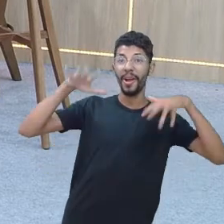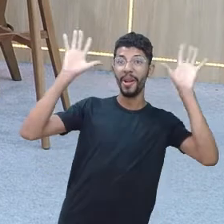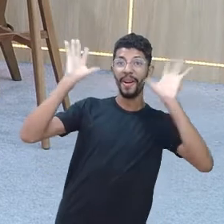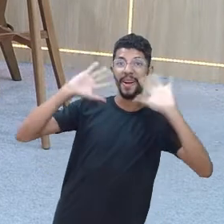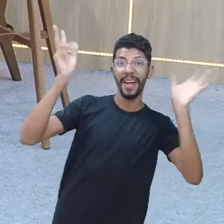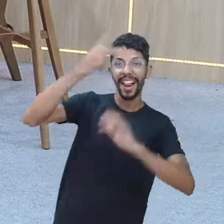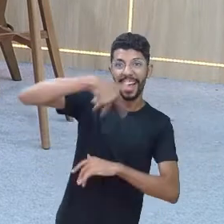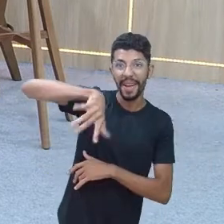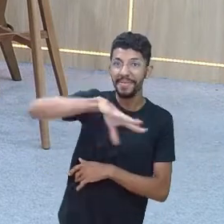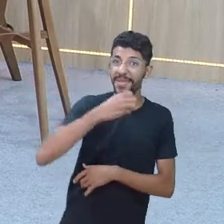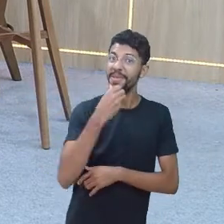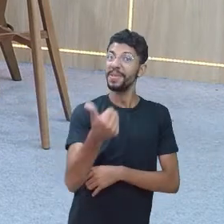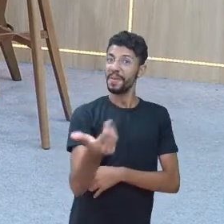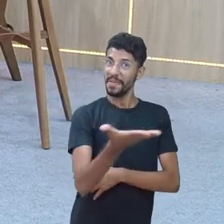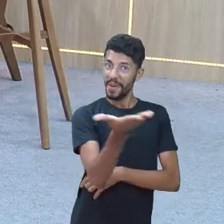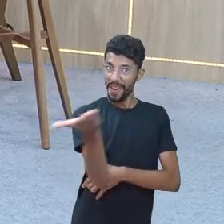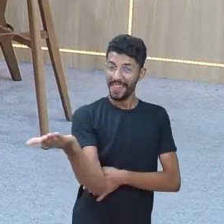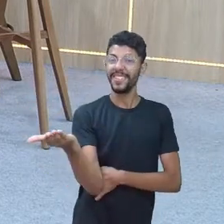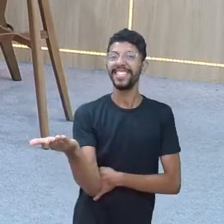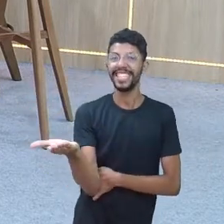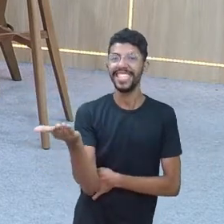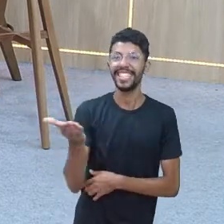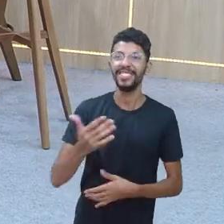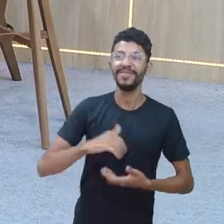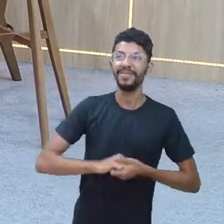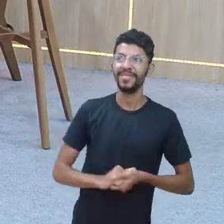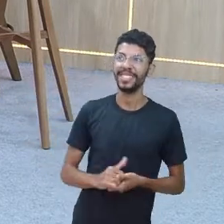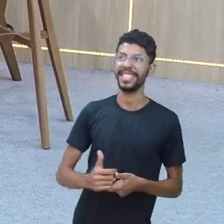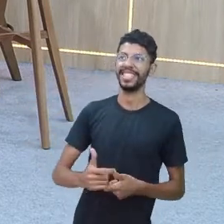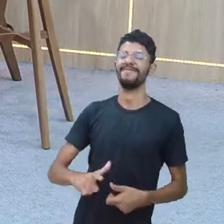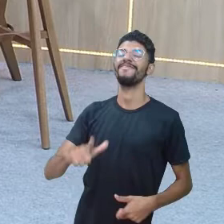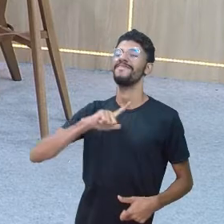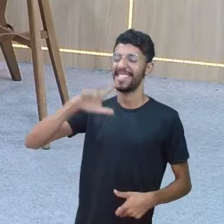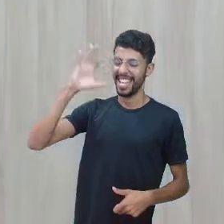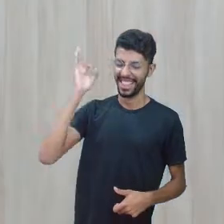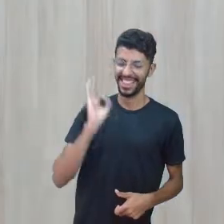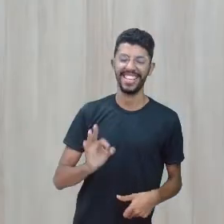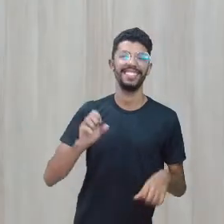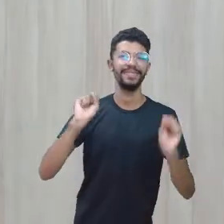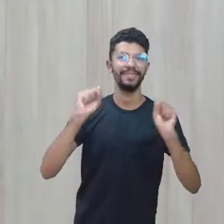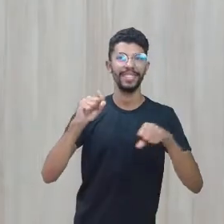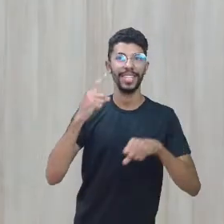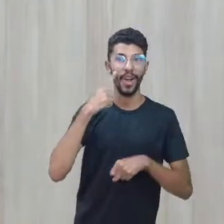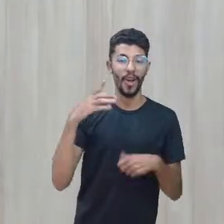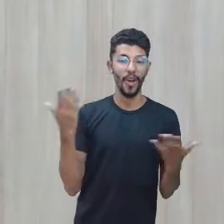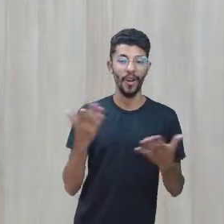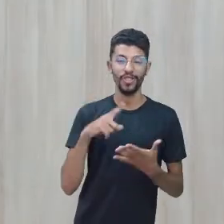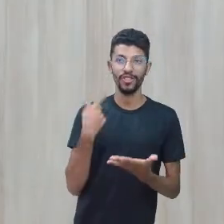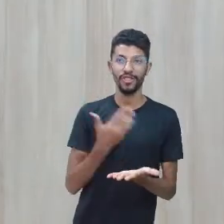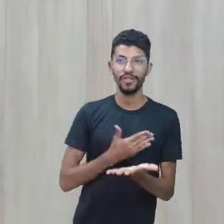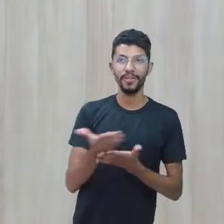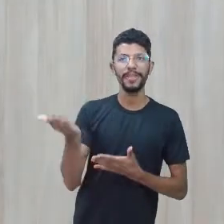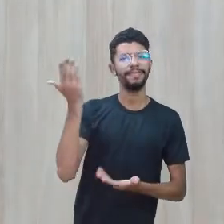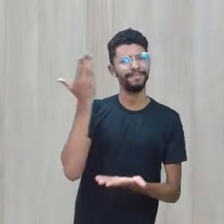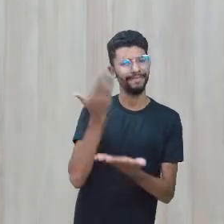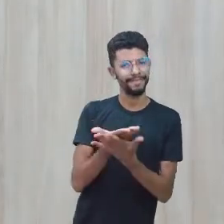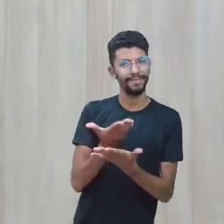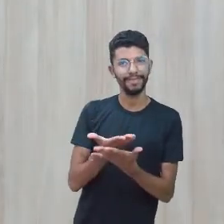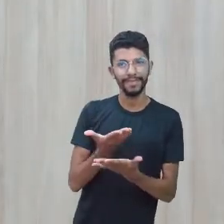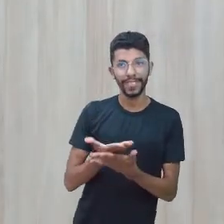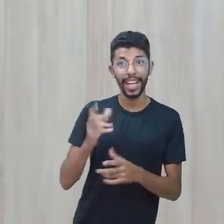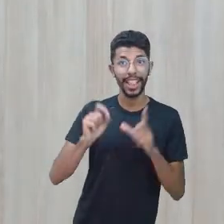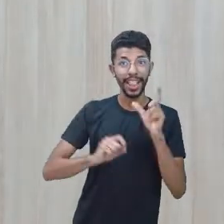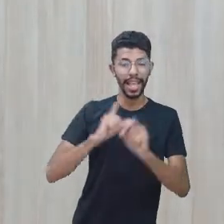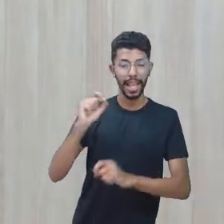Olá, gente! Tudo bem com vocês? Eu tenho certeza que sim. Hoje nós vamos iniciar mais uma aula de